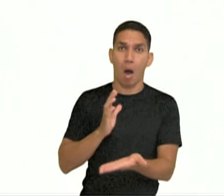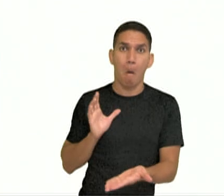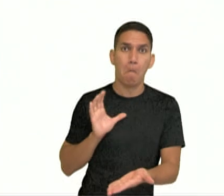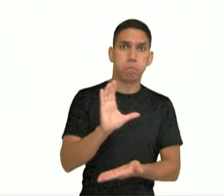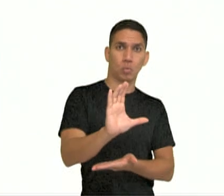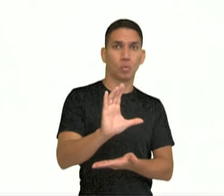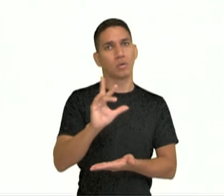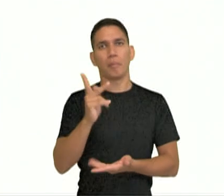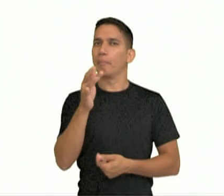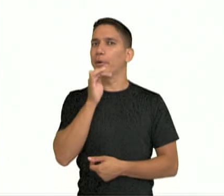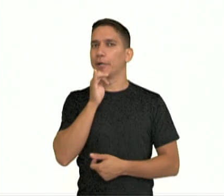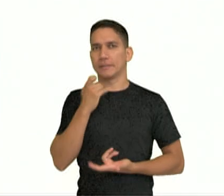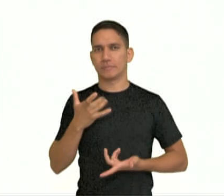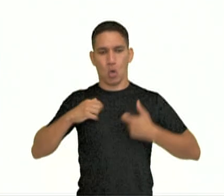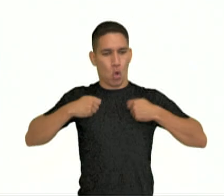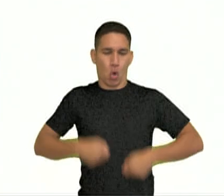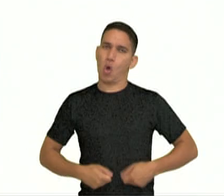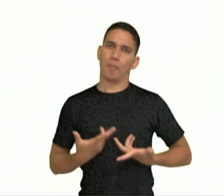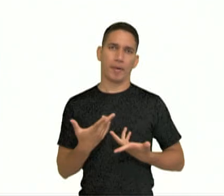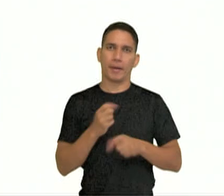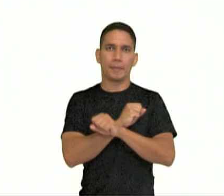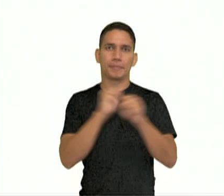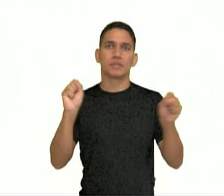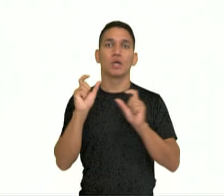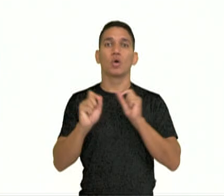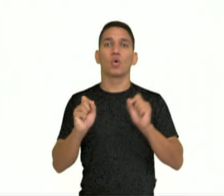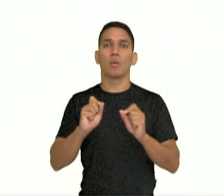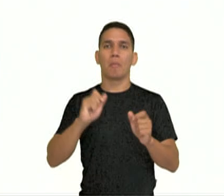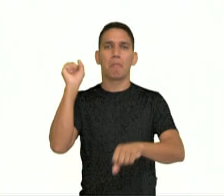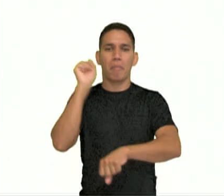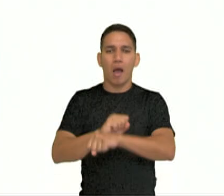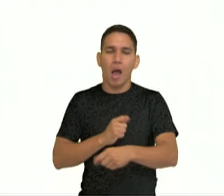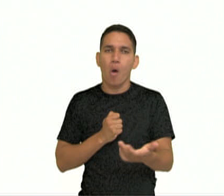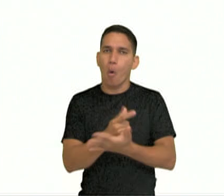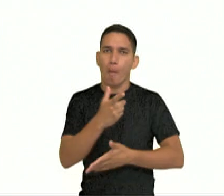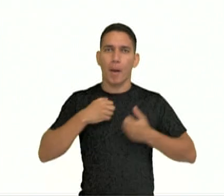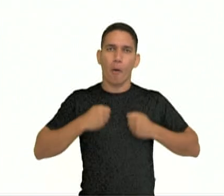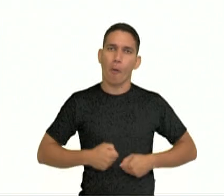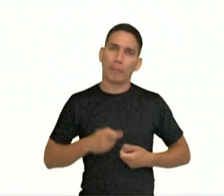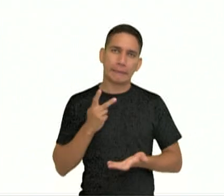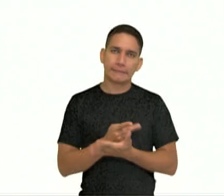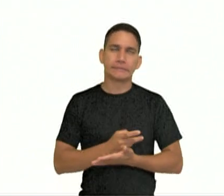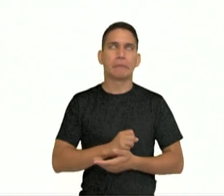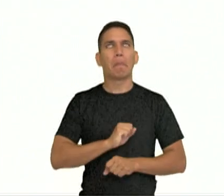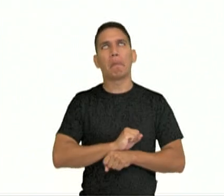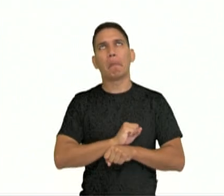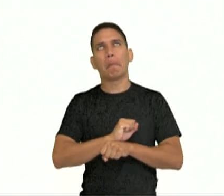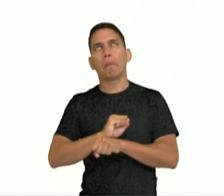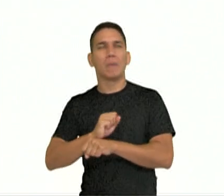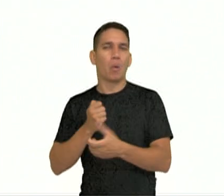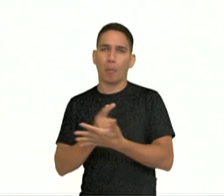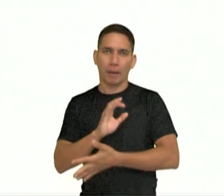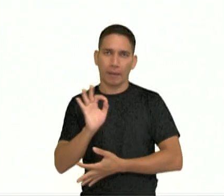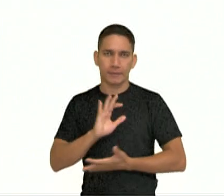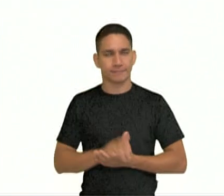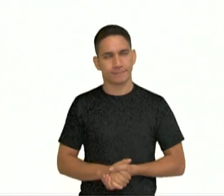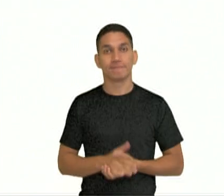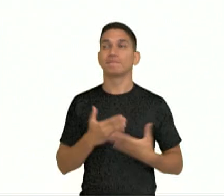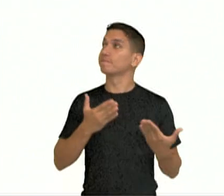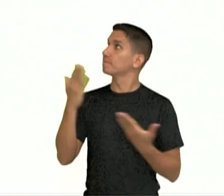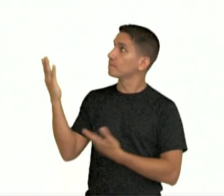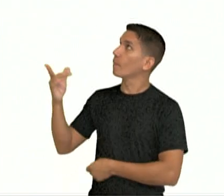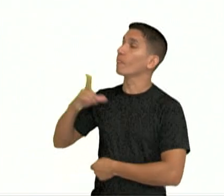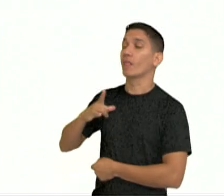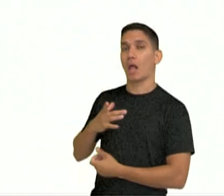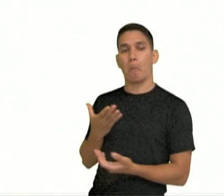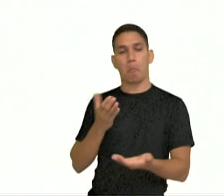por exemplo roupa. Não dá para deixar de comprar roupa o tempo todo. Então aqui ela tinha esses gastos aqui,